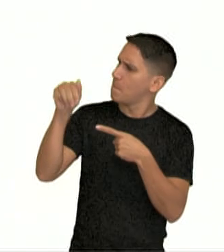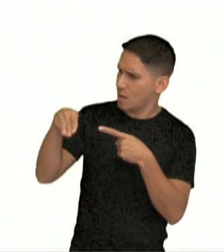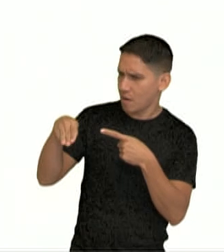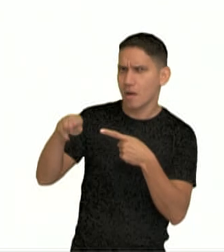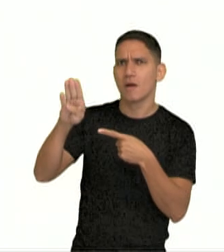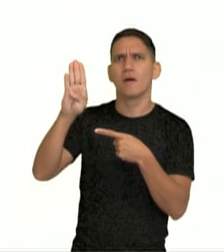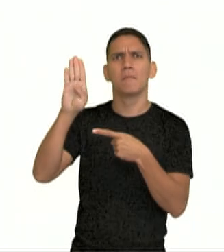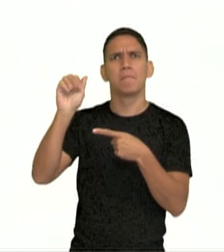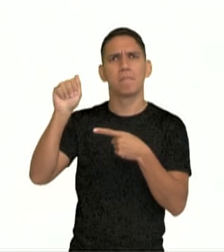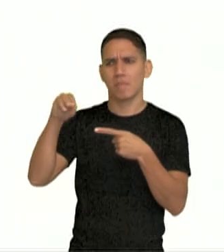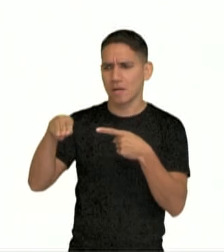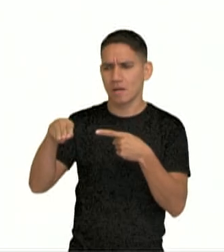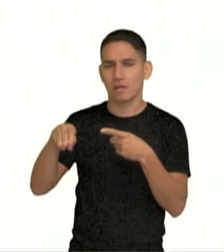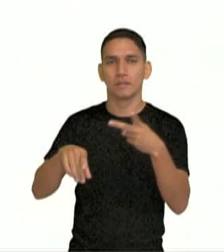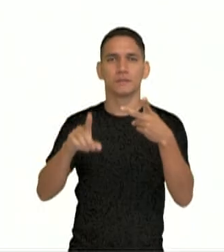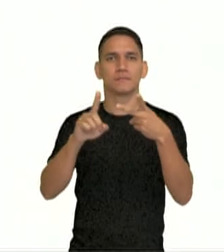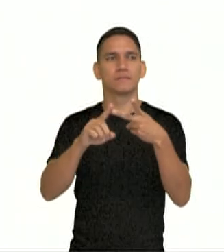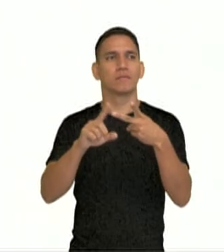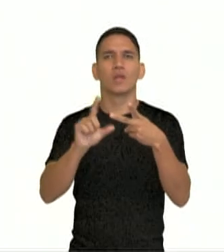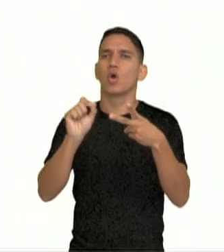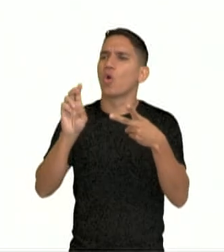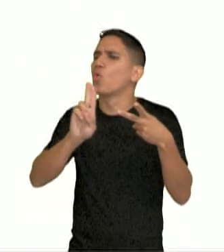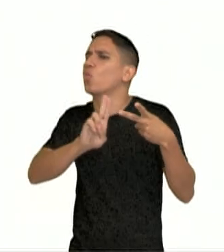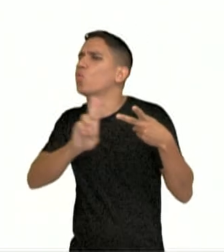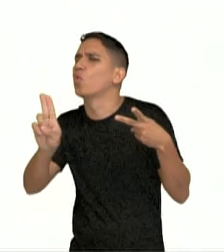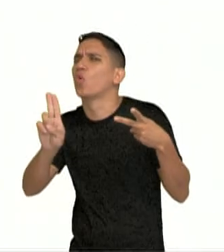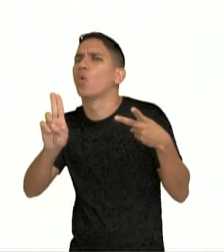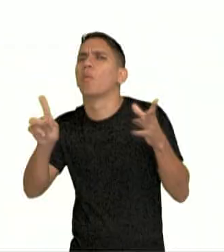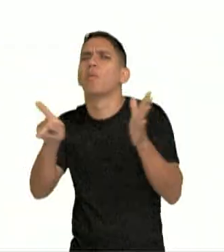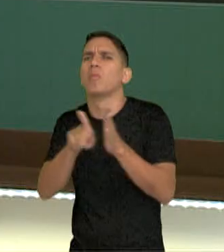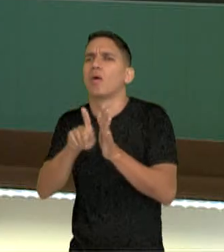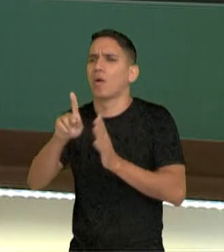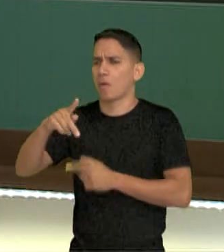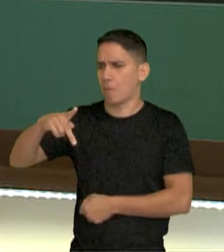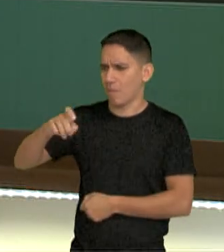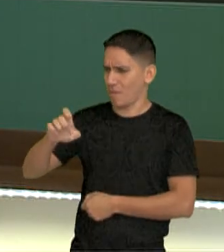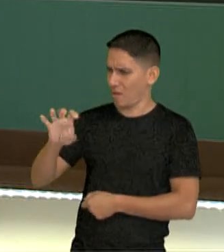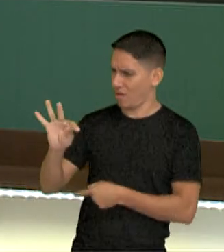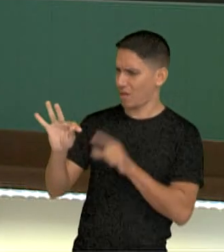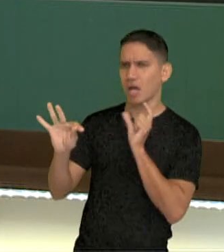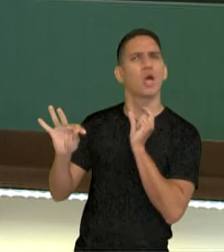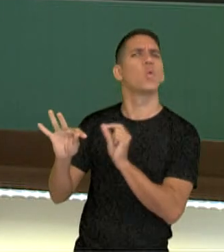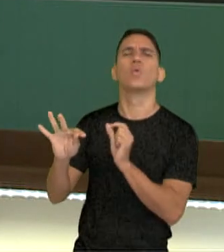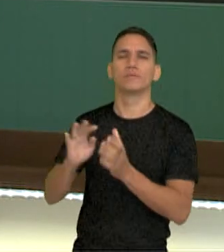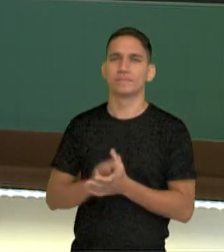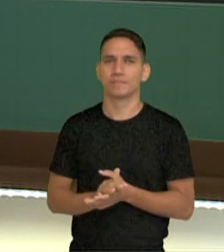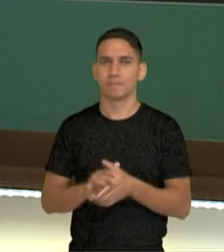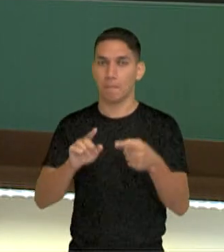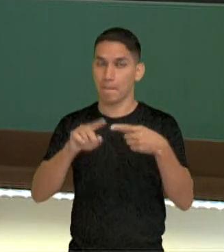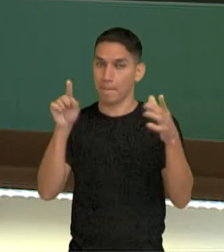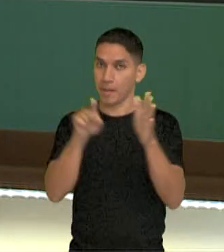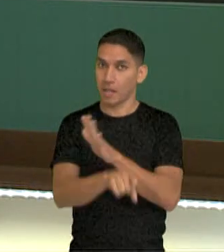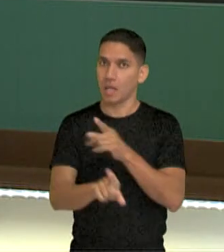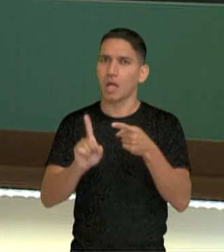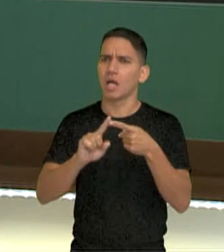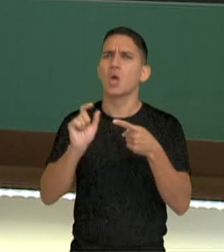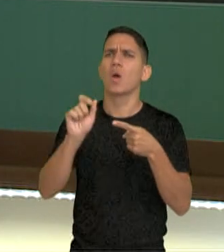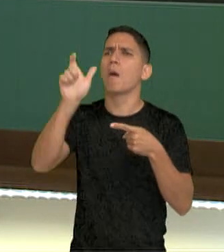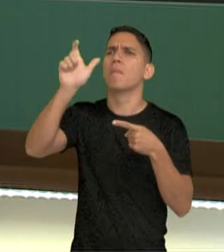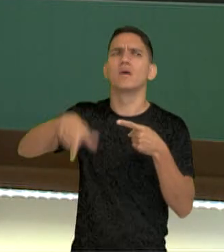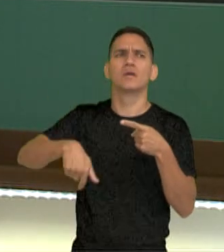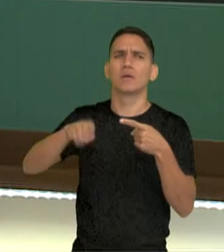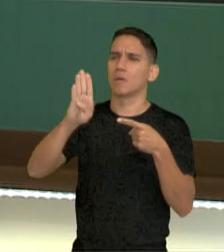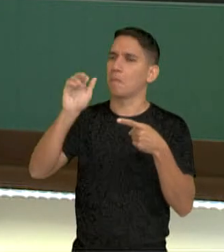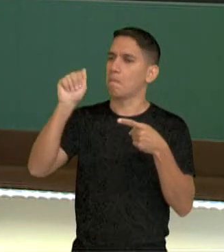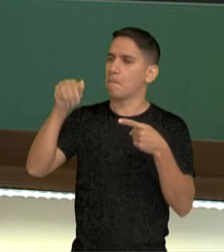letra D, what is the name of the pet? Então a teacher quer saber quem é o Bam Bam,